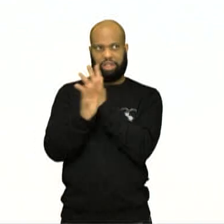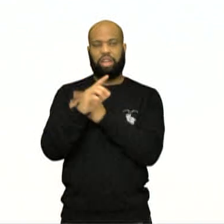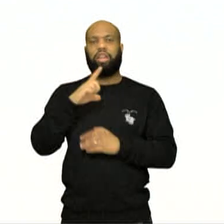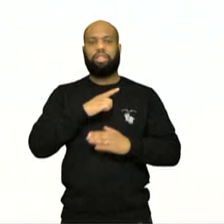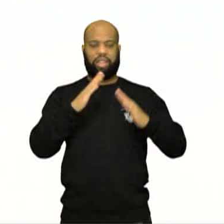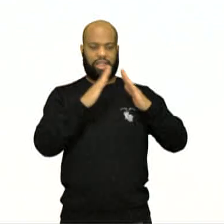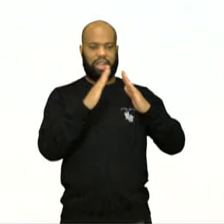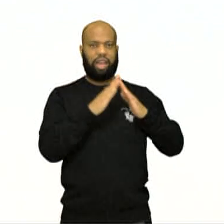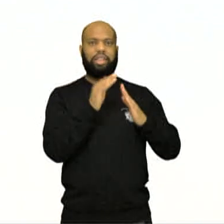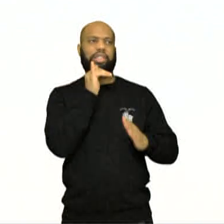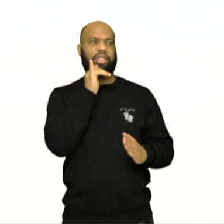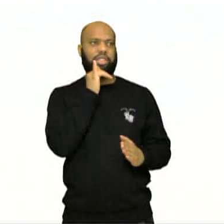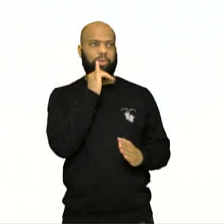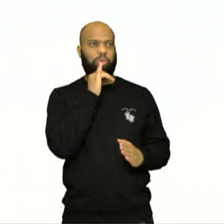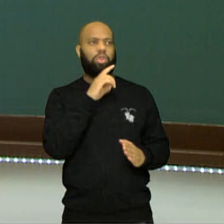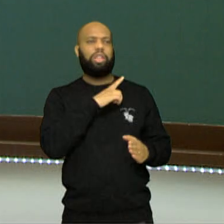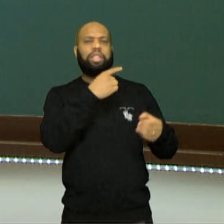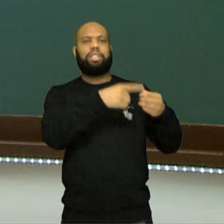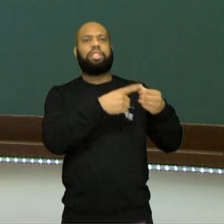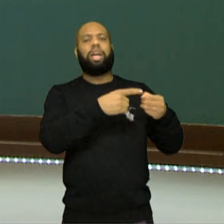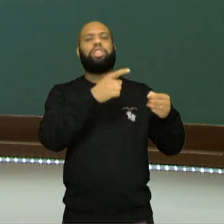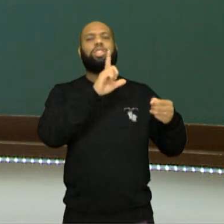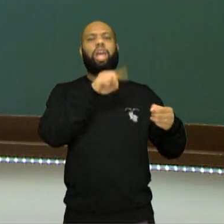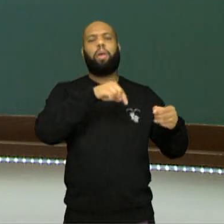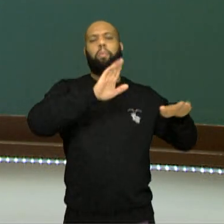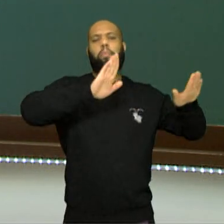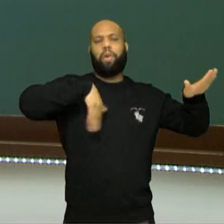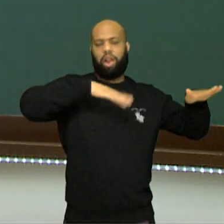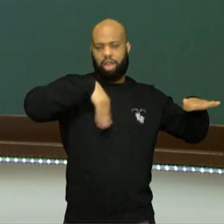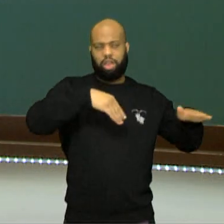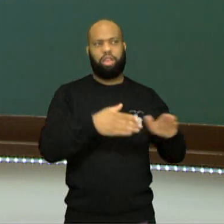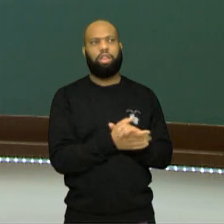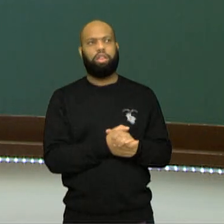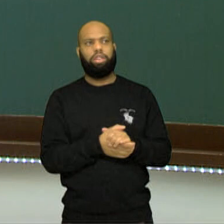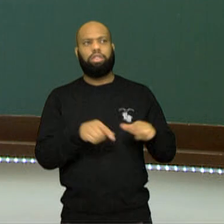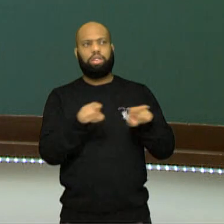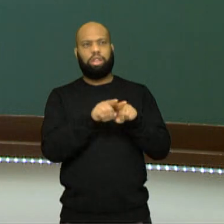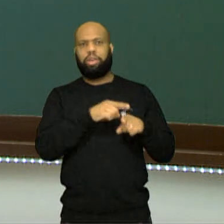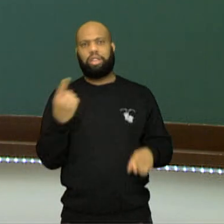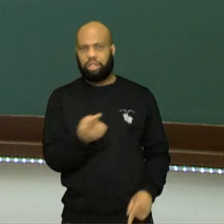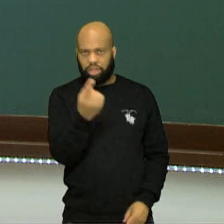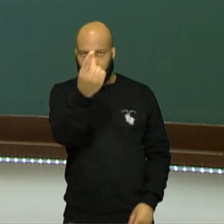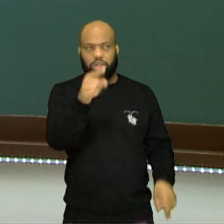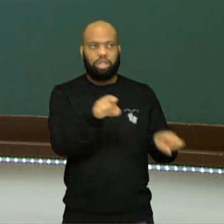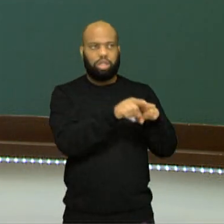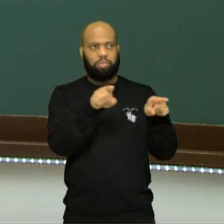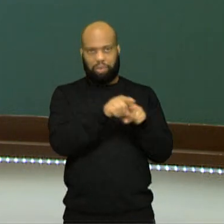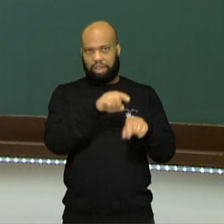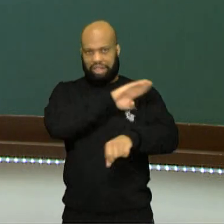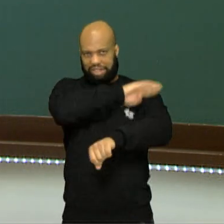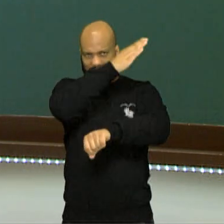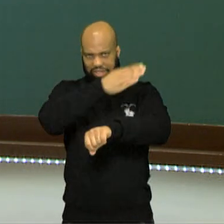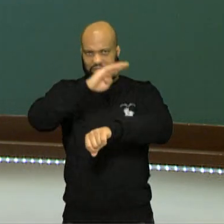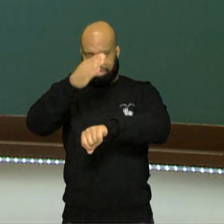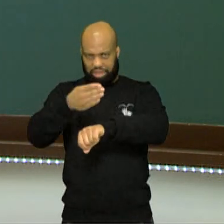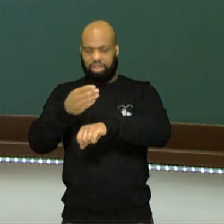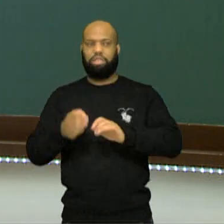casas assim, de veraneio em cidades de praia menores ou no interior também de serra, por exemplo,